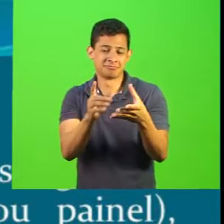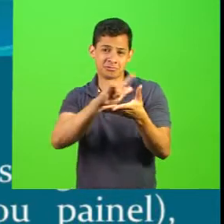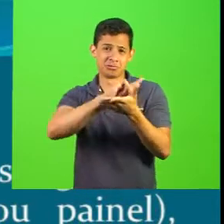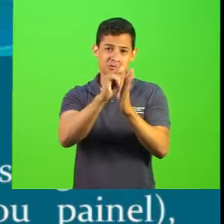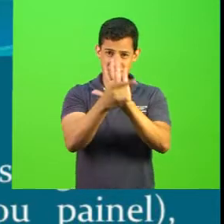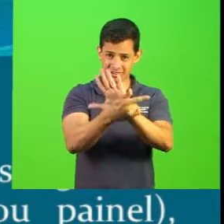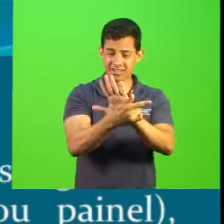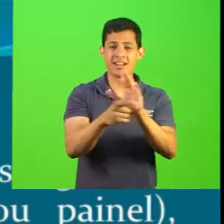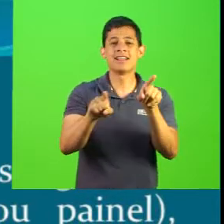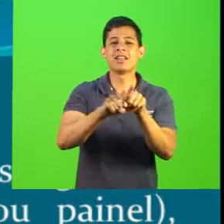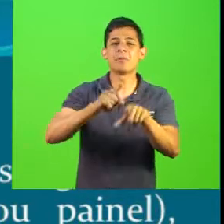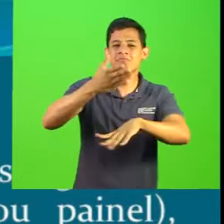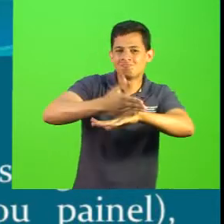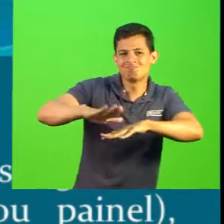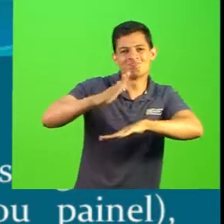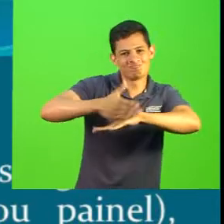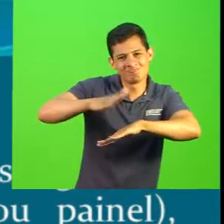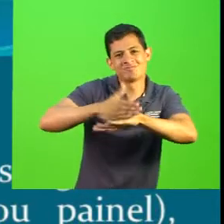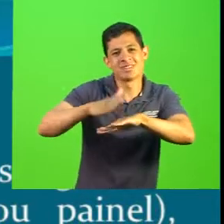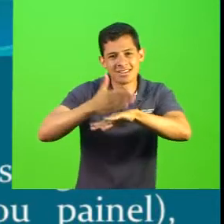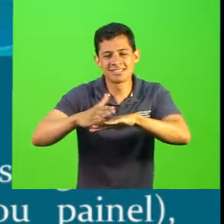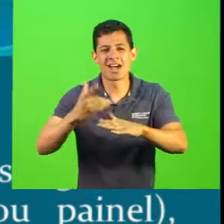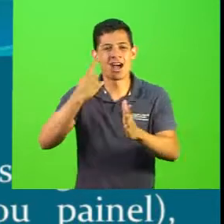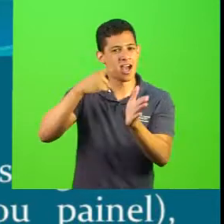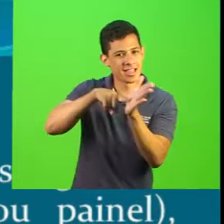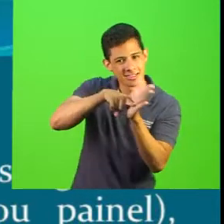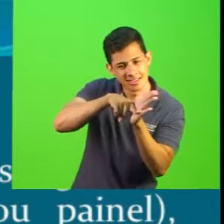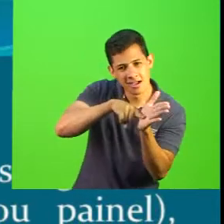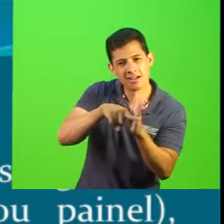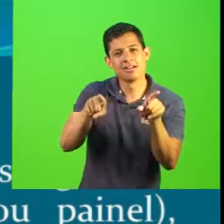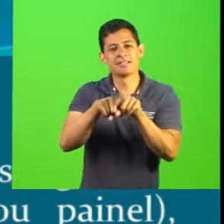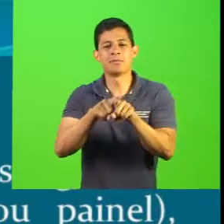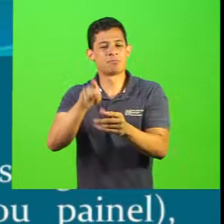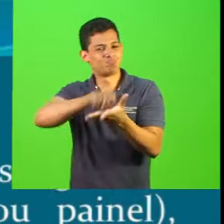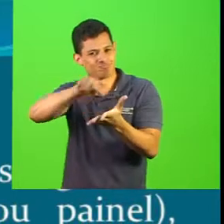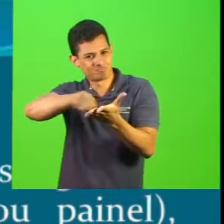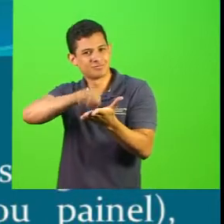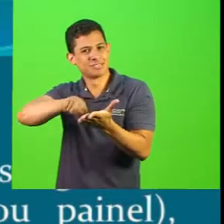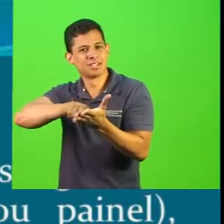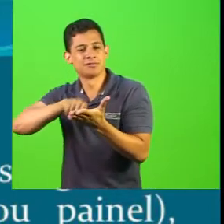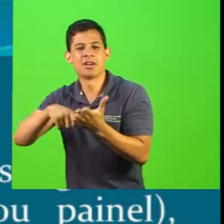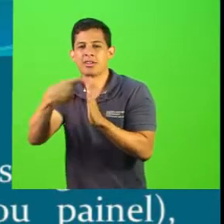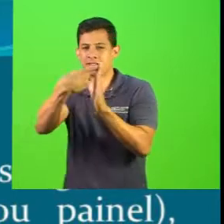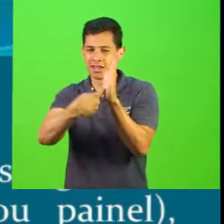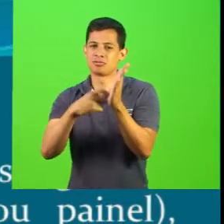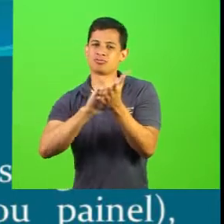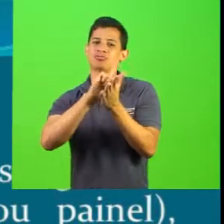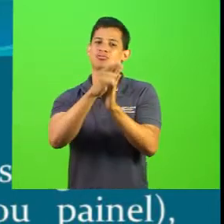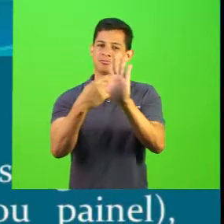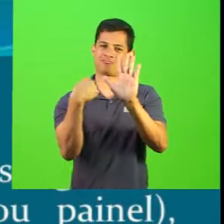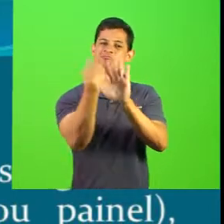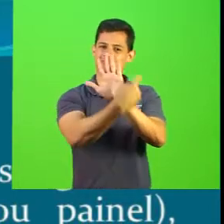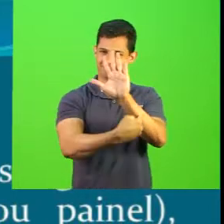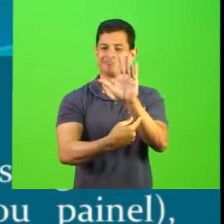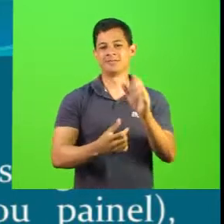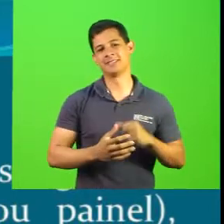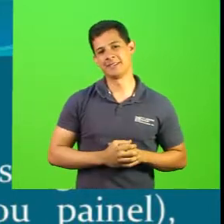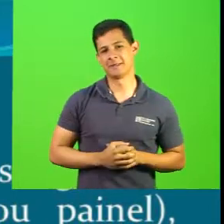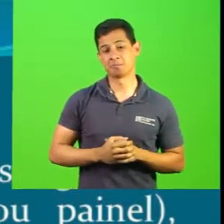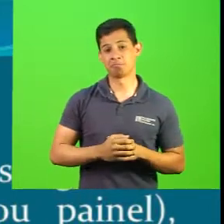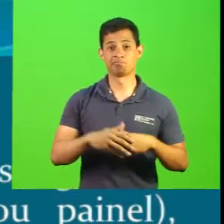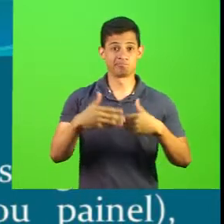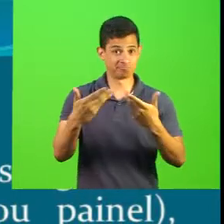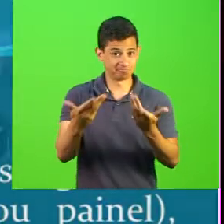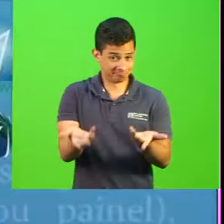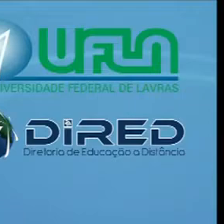desses gêneros acadêmicos e exercitar também a análise e elaboração de textos acadêmicos dessa